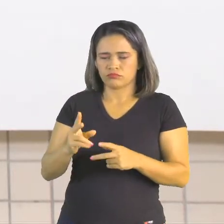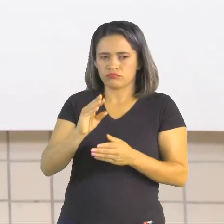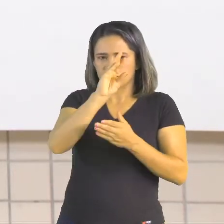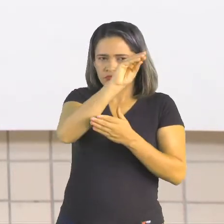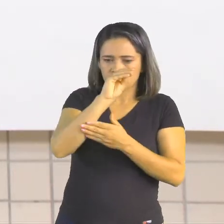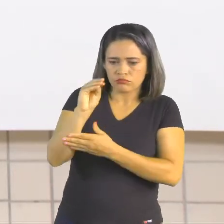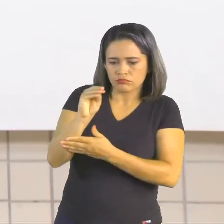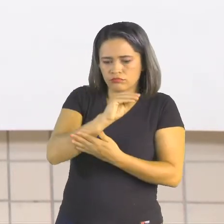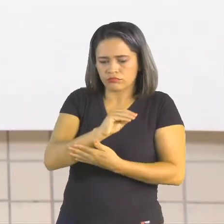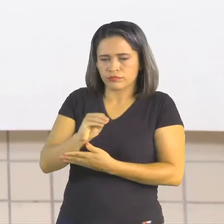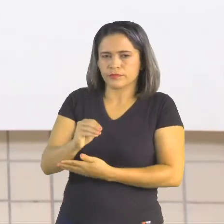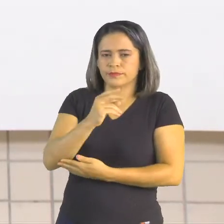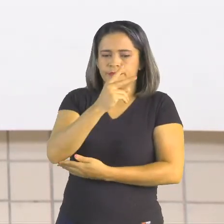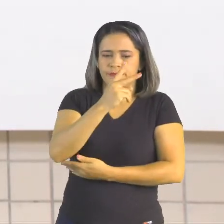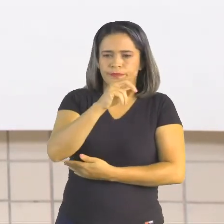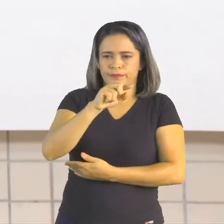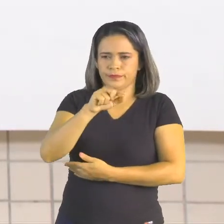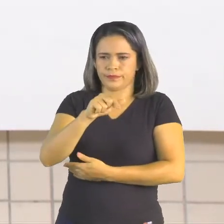minha adição,